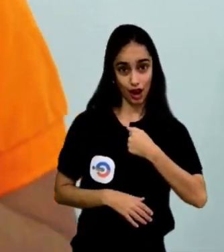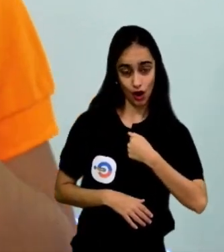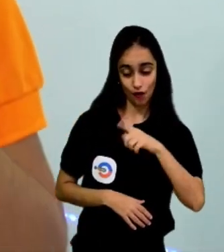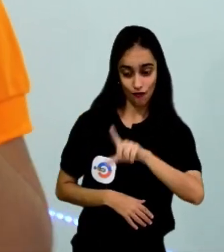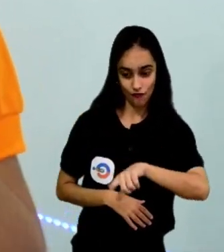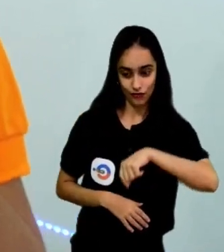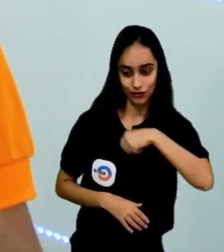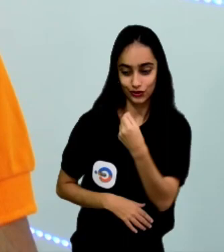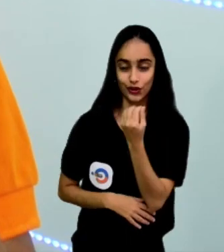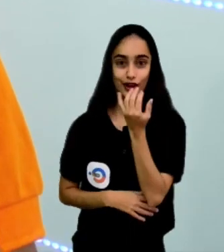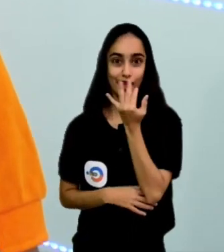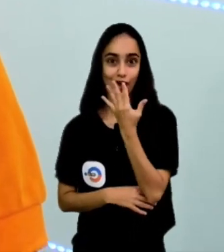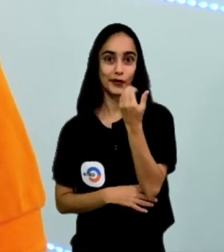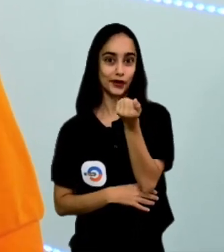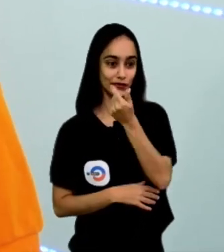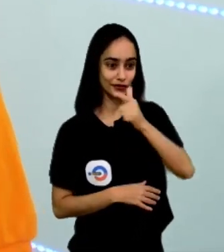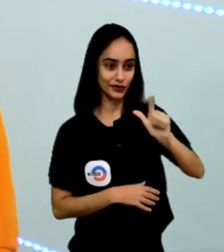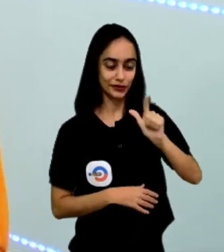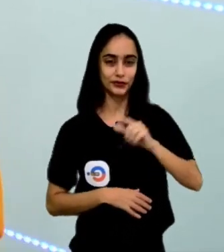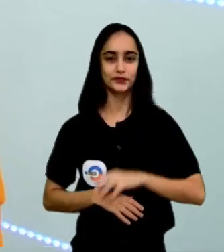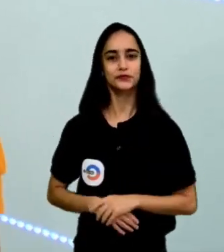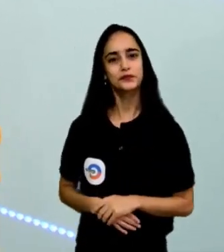o envelope azul.